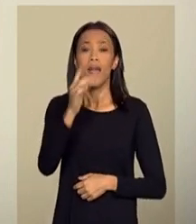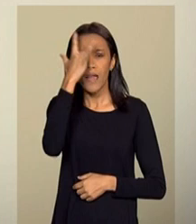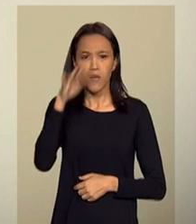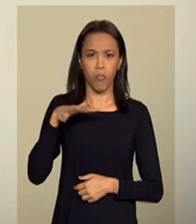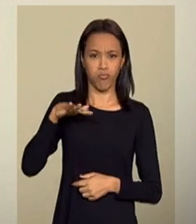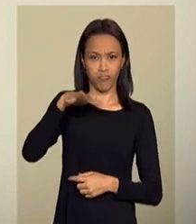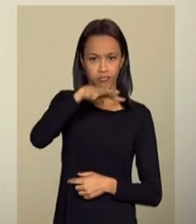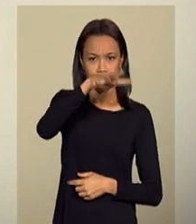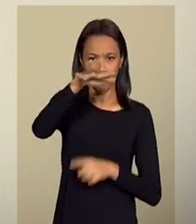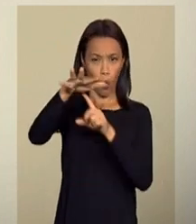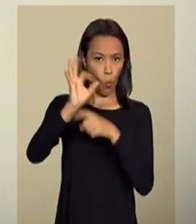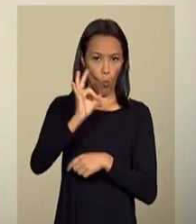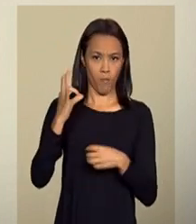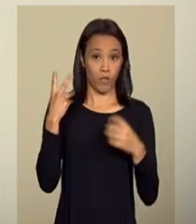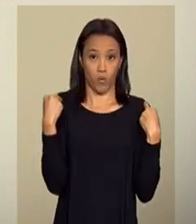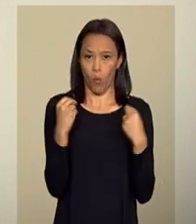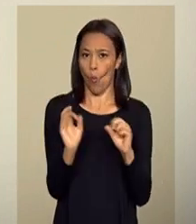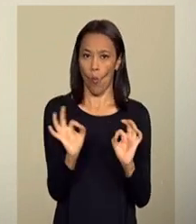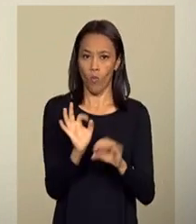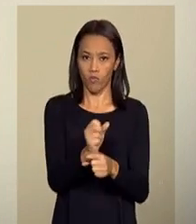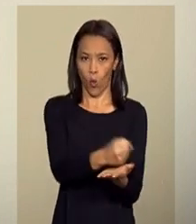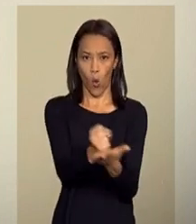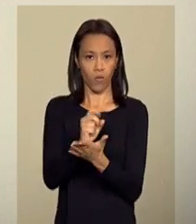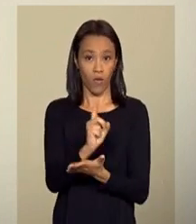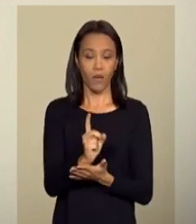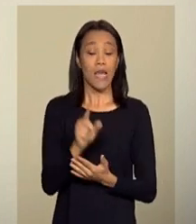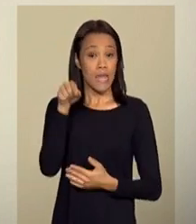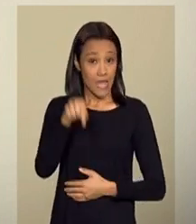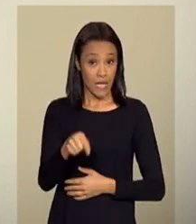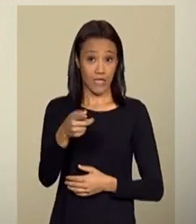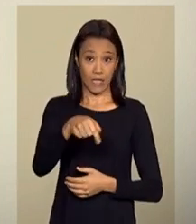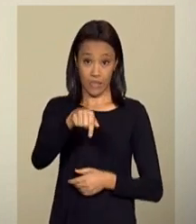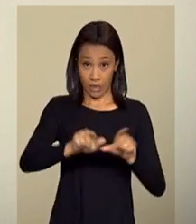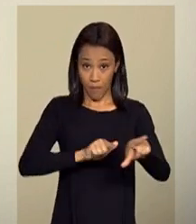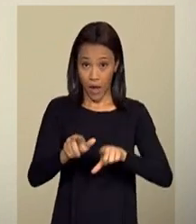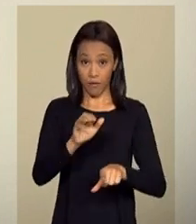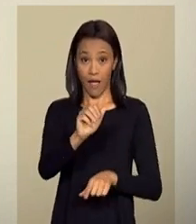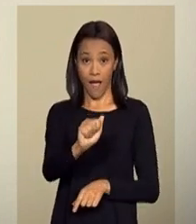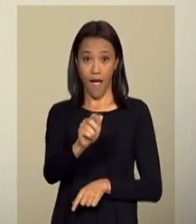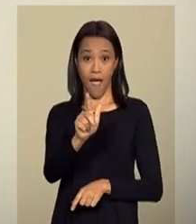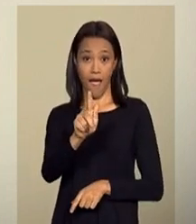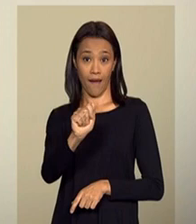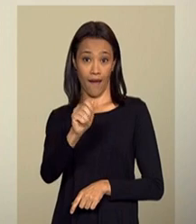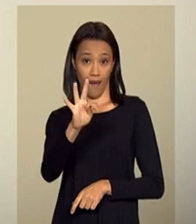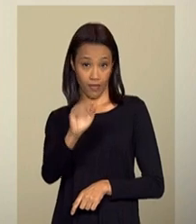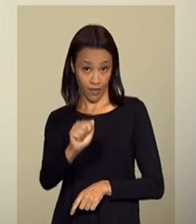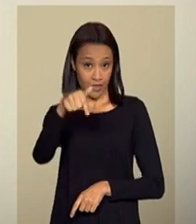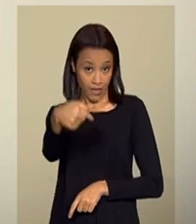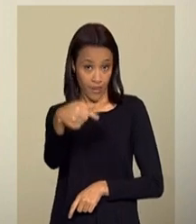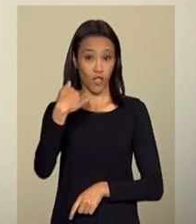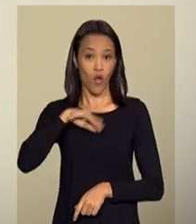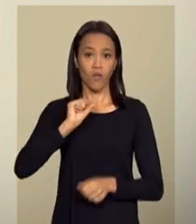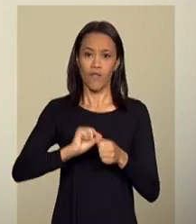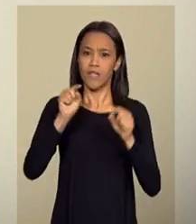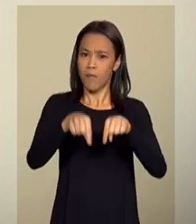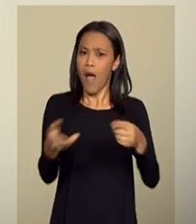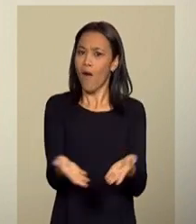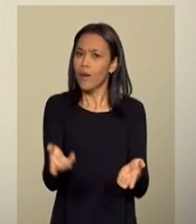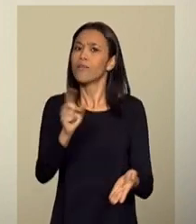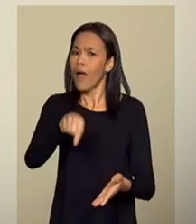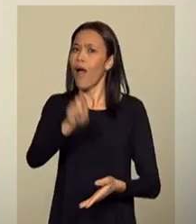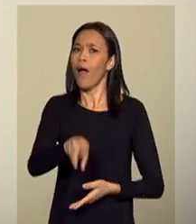que vam sem piloto pois V veja só na operação H7 que estamos realizando agora estão sendo